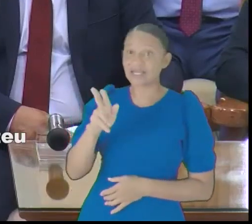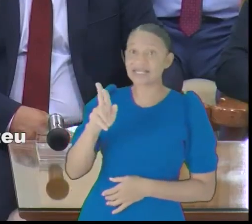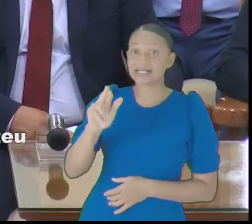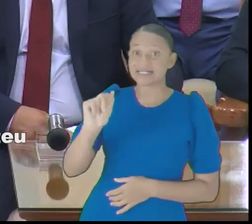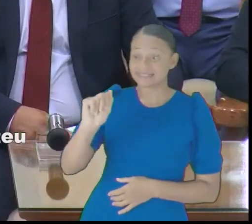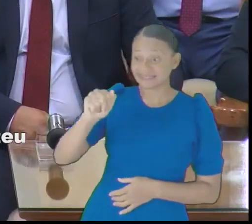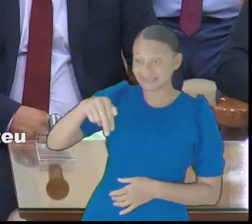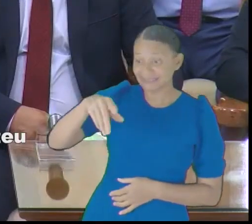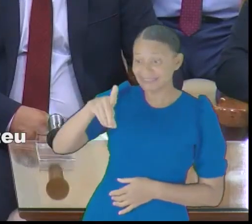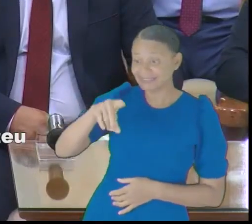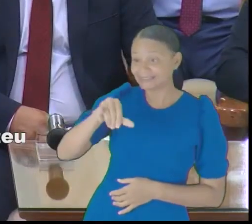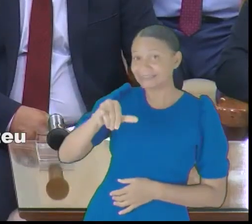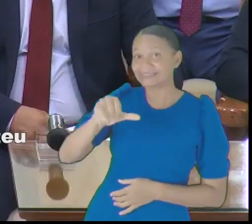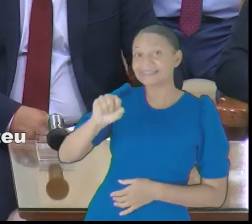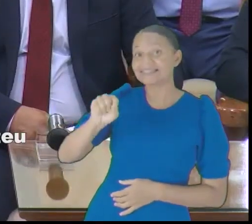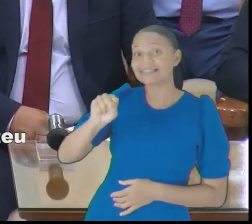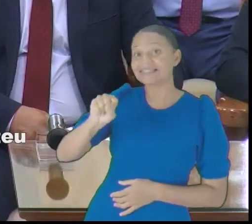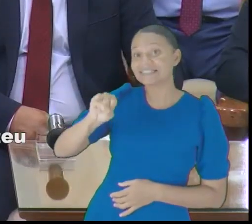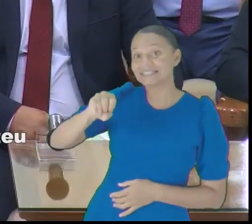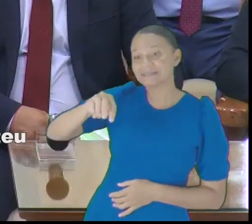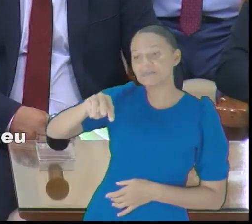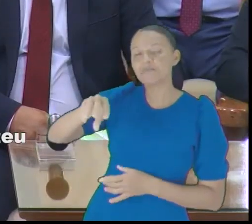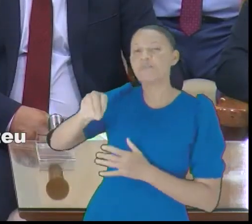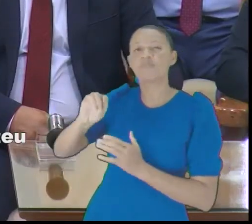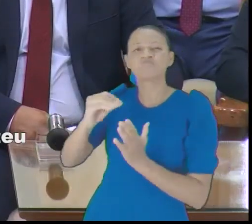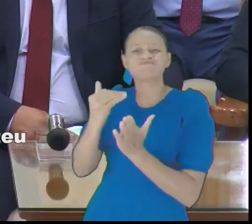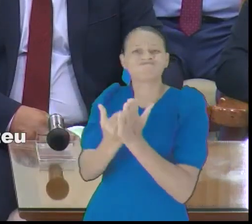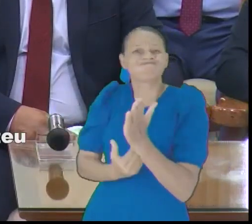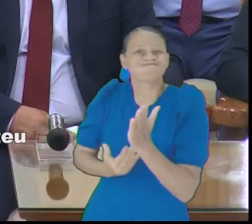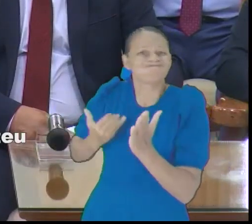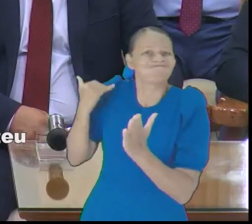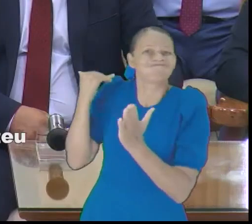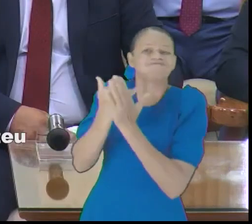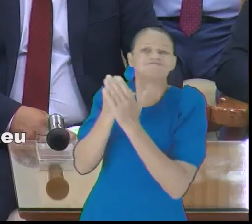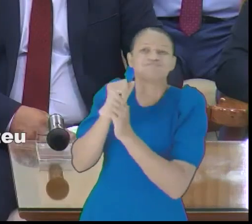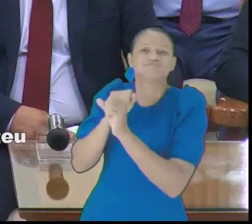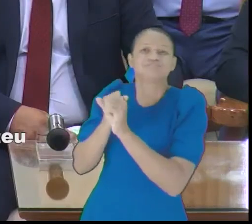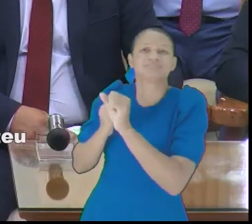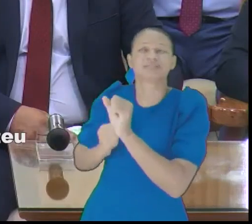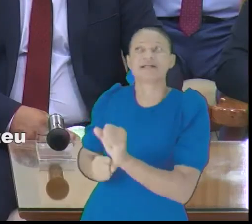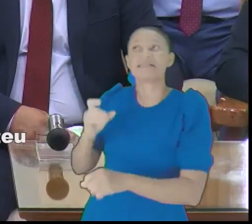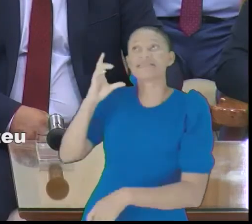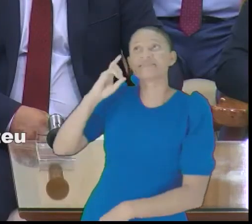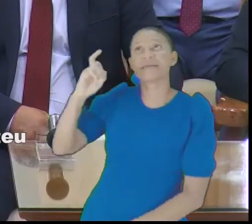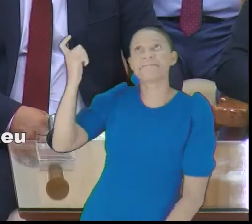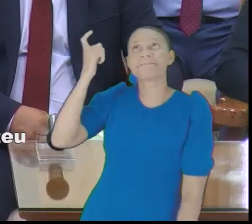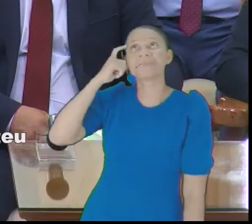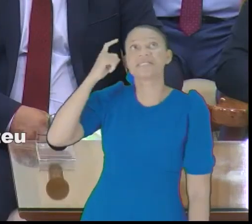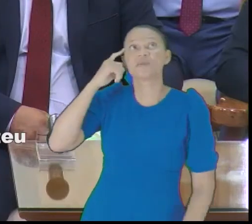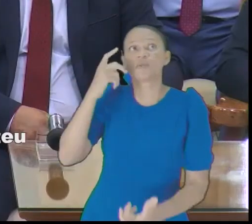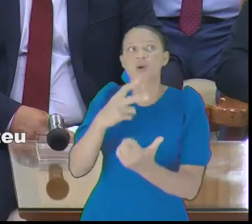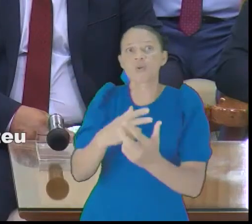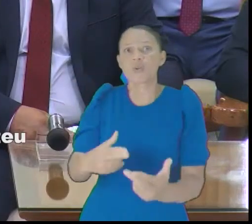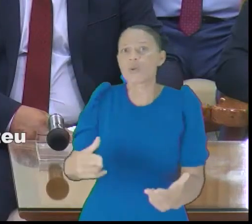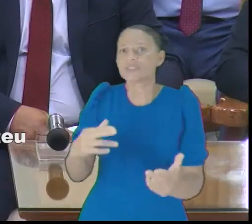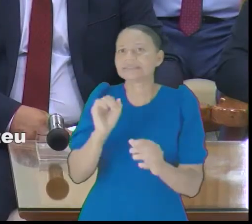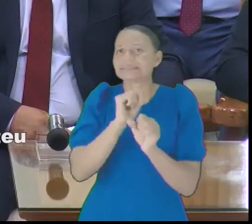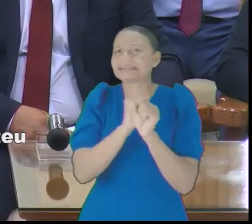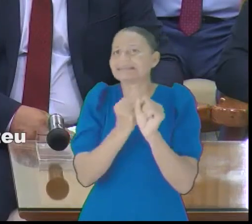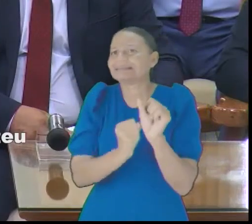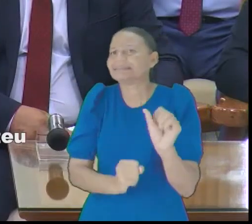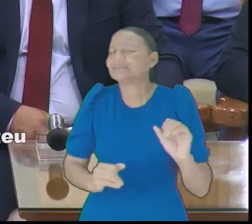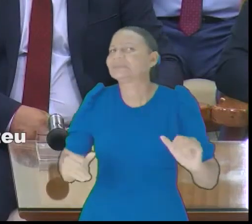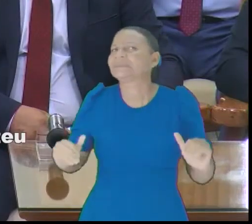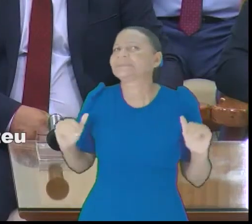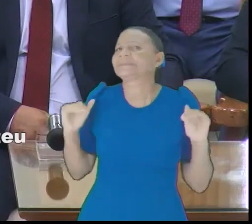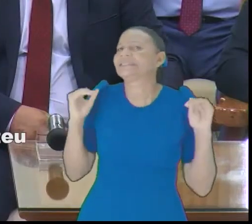galardão. Agora você imagine Deus achando alguma coisa grandiosa.